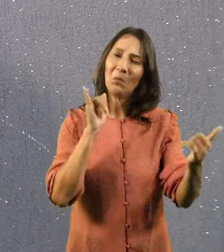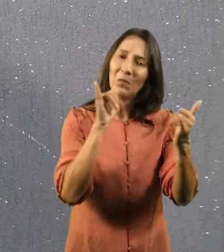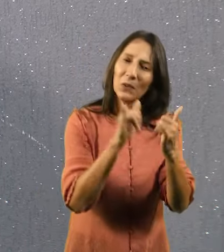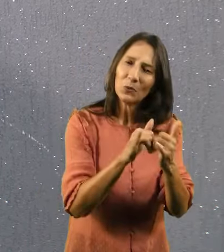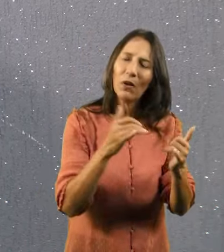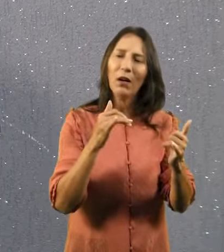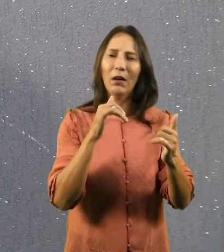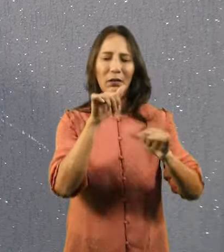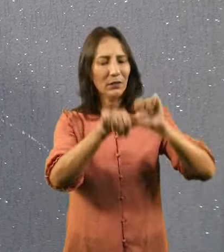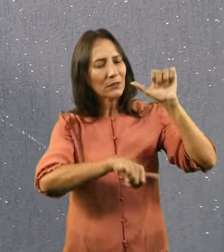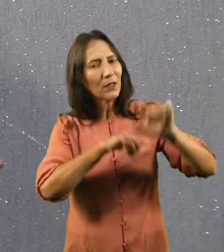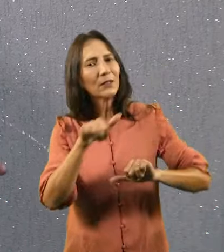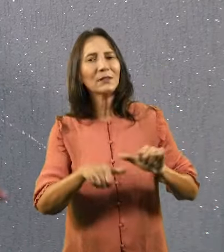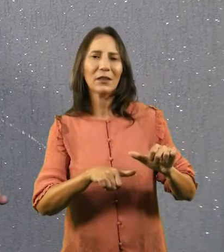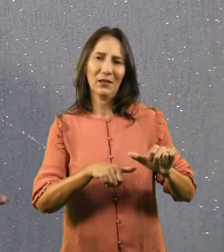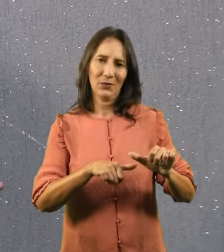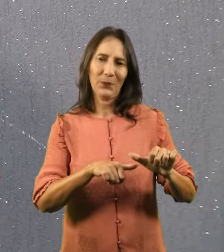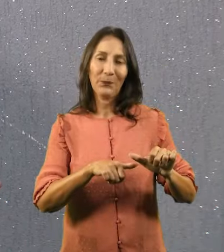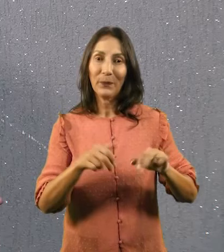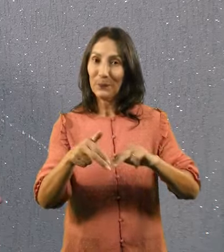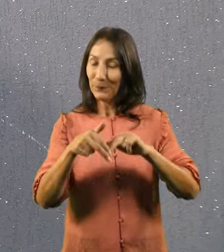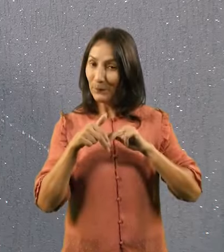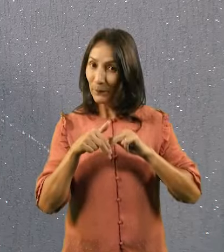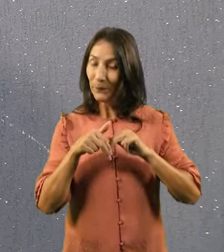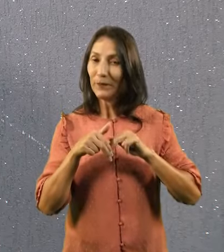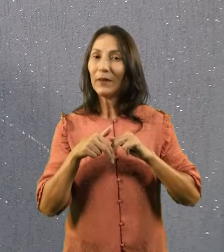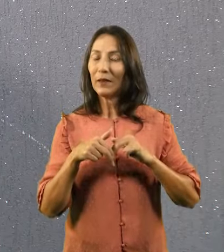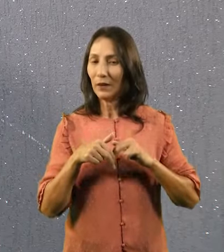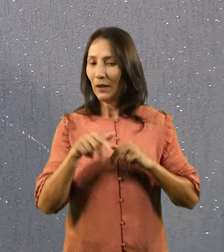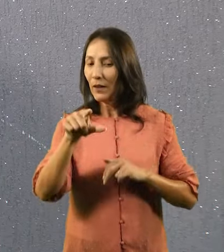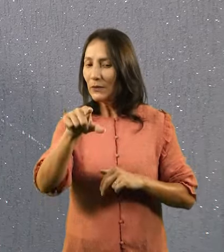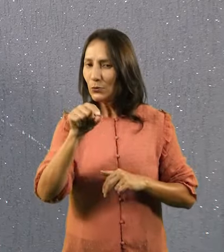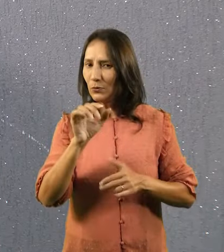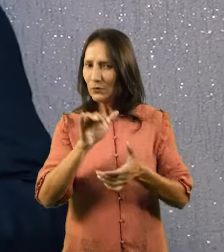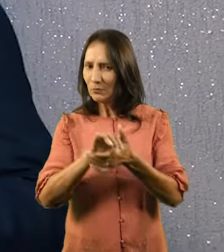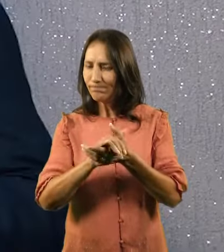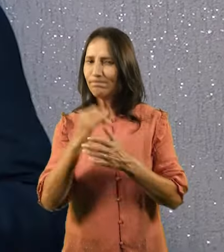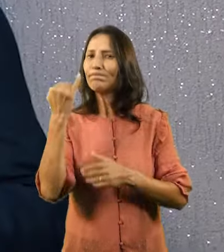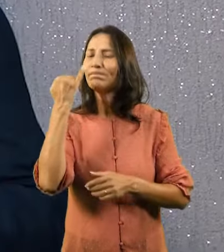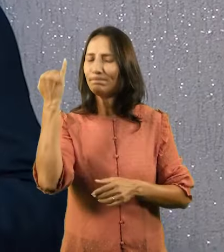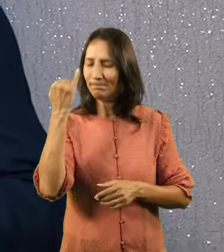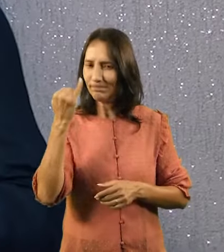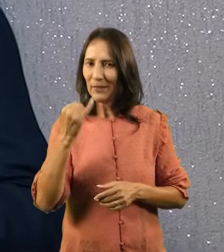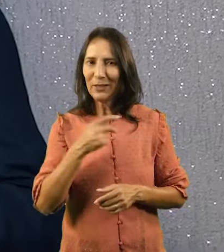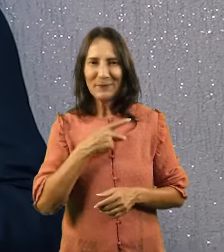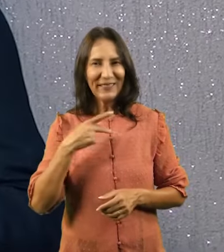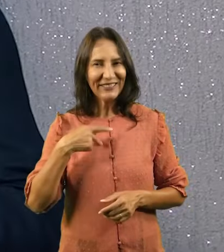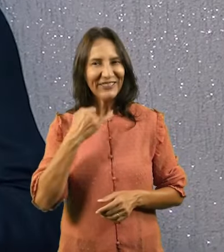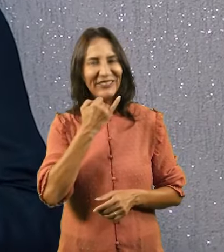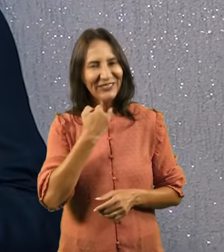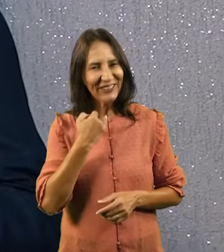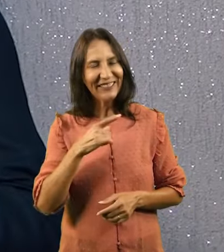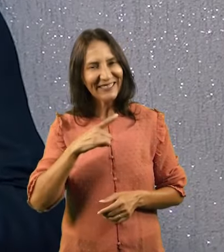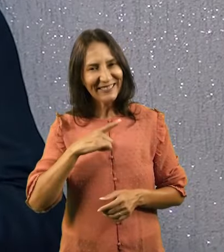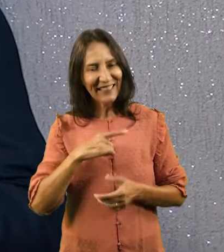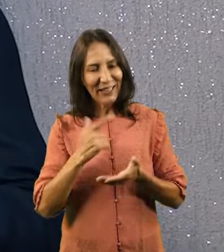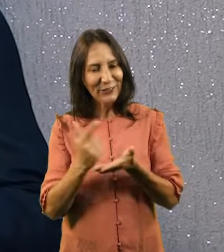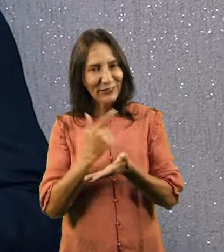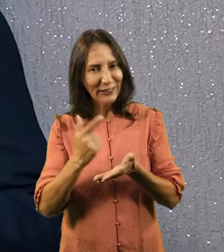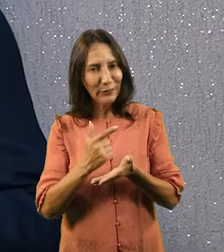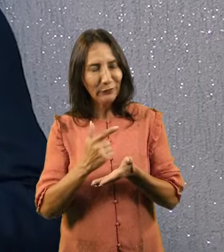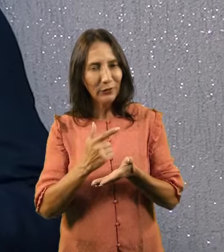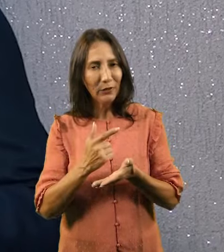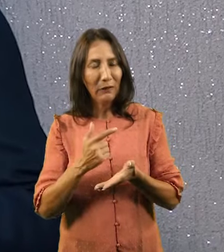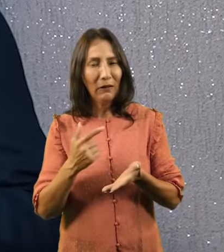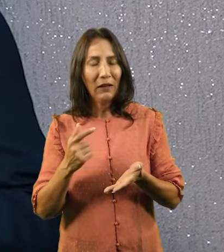restauração. Por isso, a escolha para um casamento, ela é muito importante. Pastor Jorge tem este livro aí, Casei Mal, O